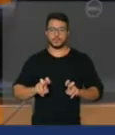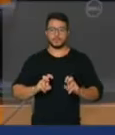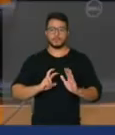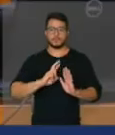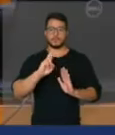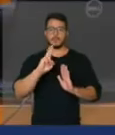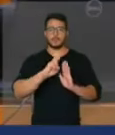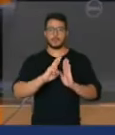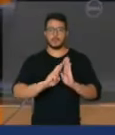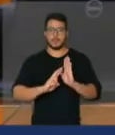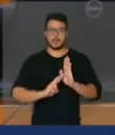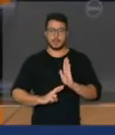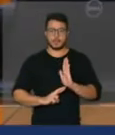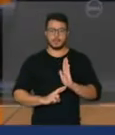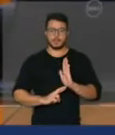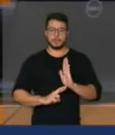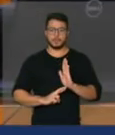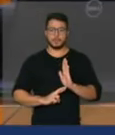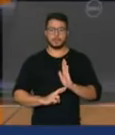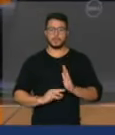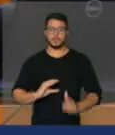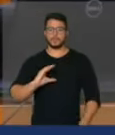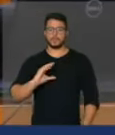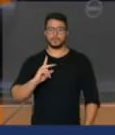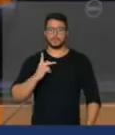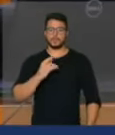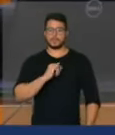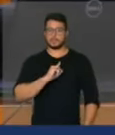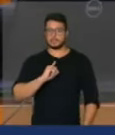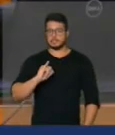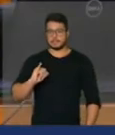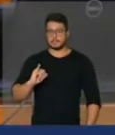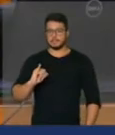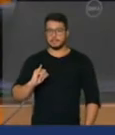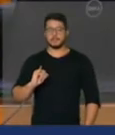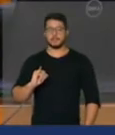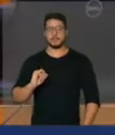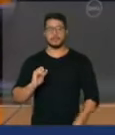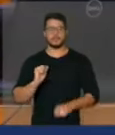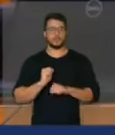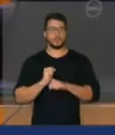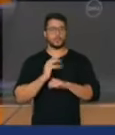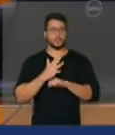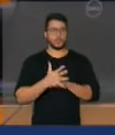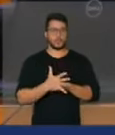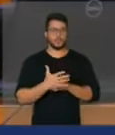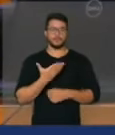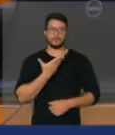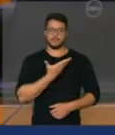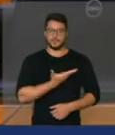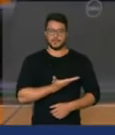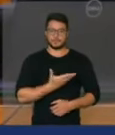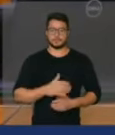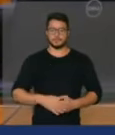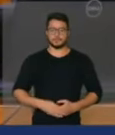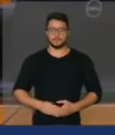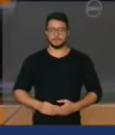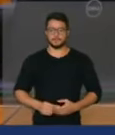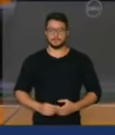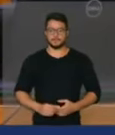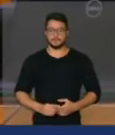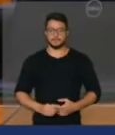lido pela CPI do Senado Federal, Casa